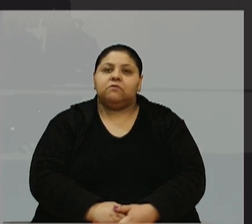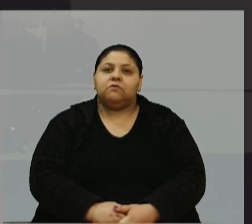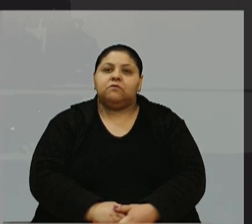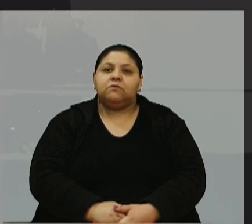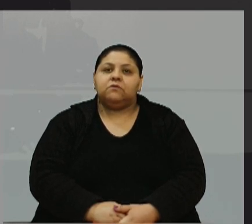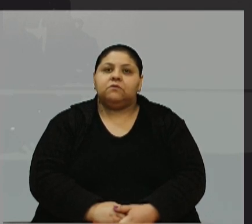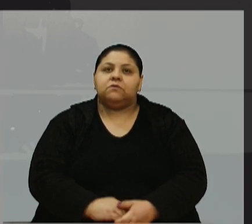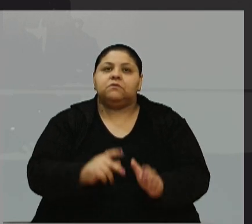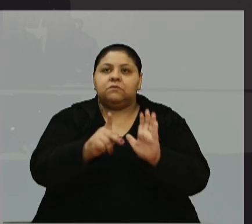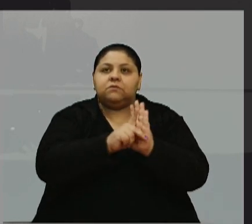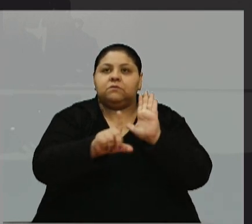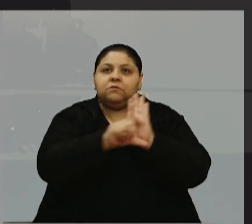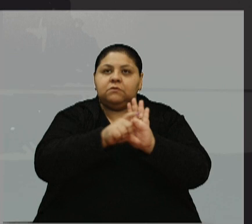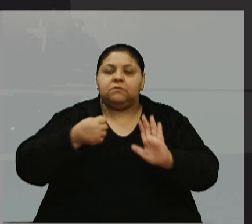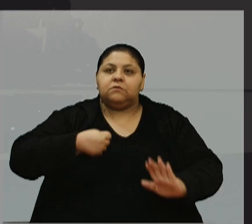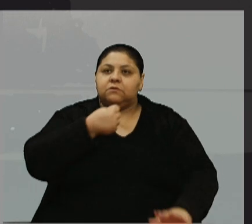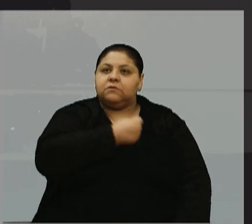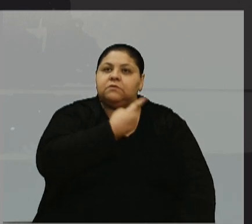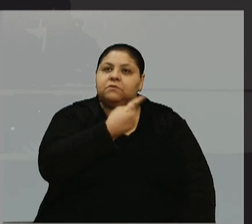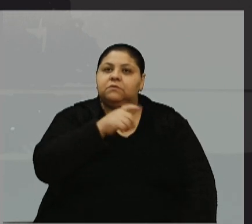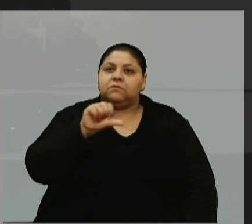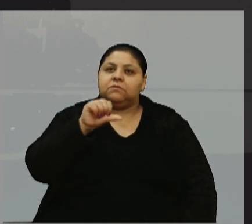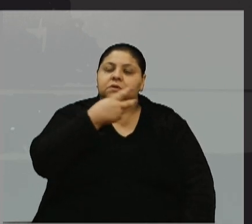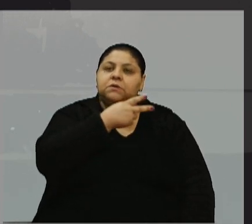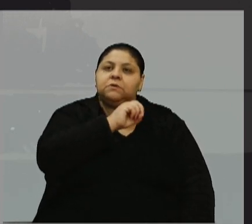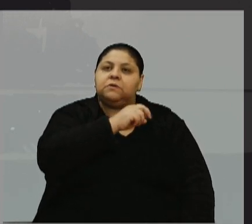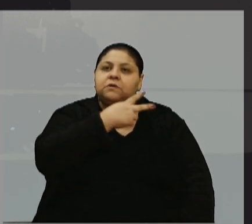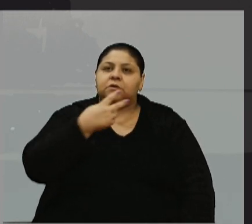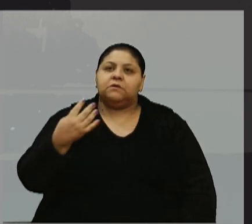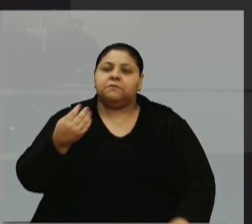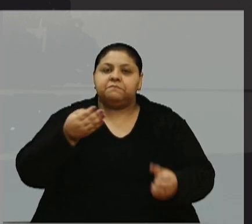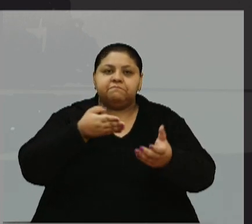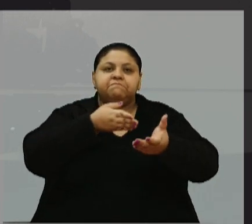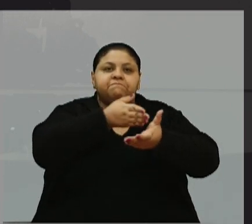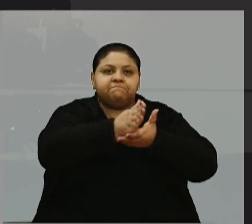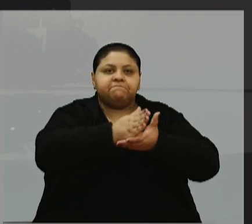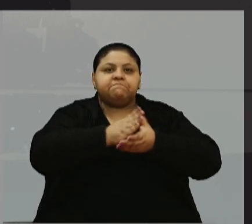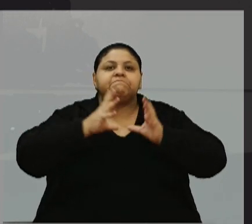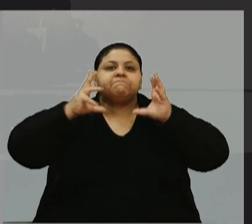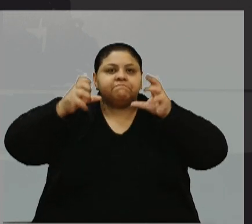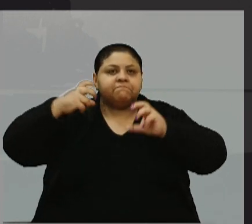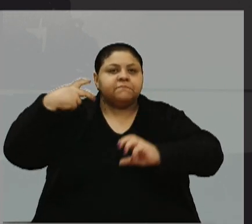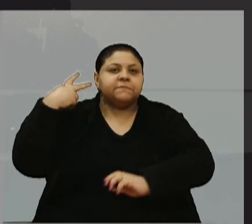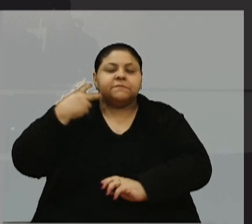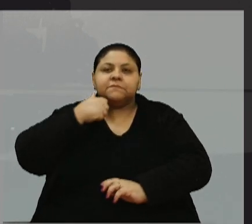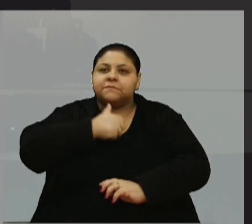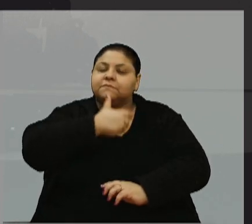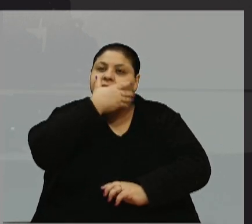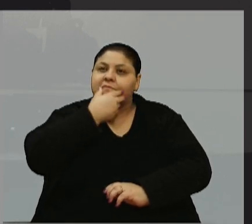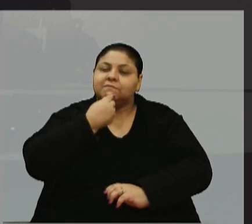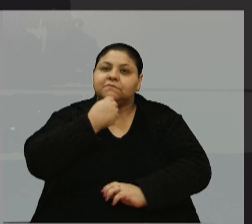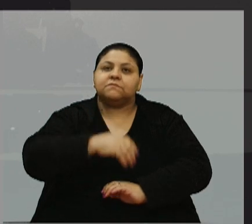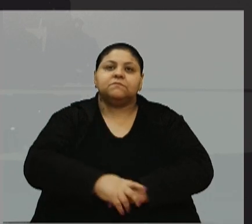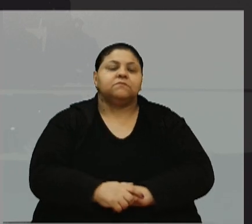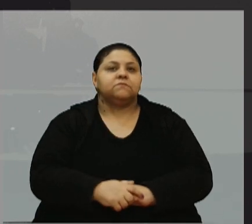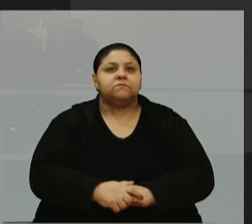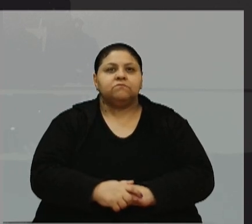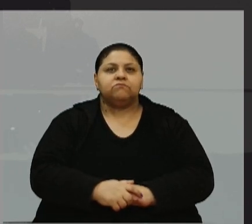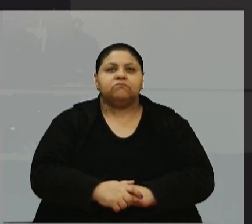O projeto de lei número 19/2024 foi aprovado por unanimidade das vereadoras e